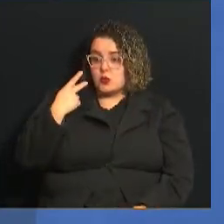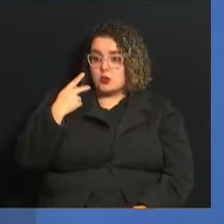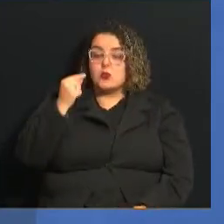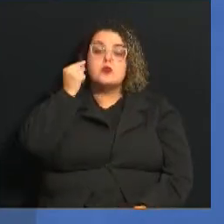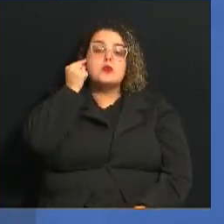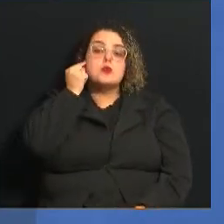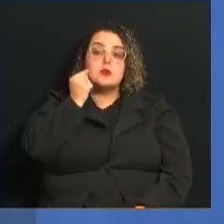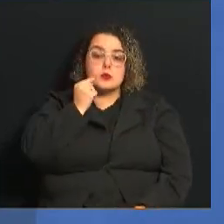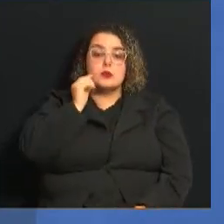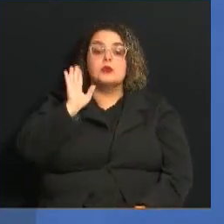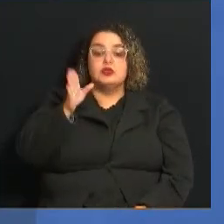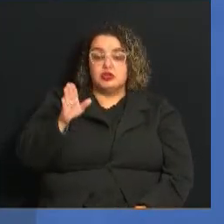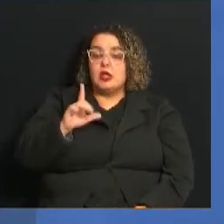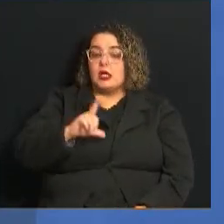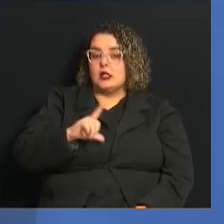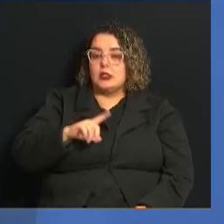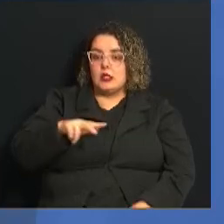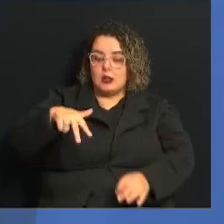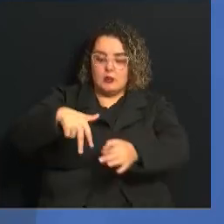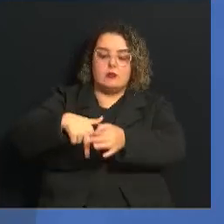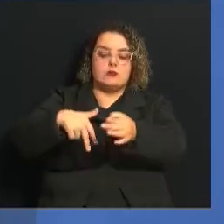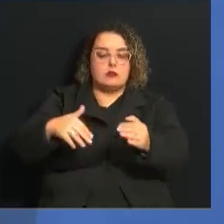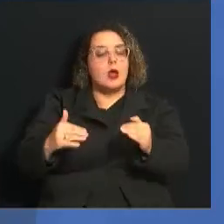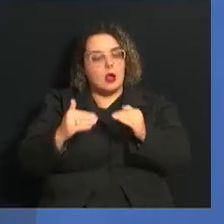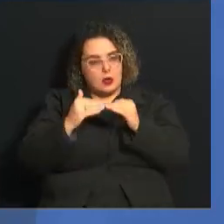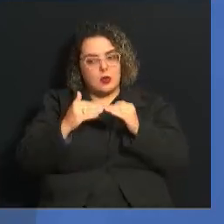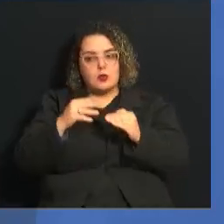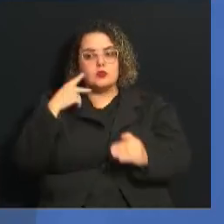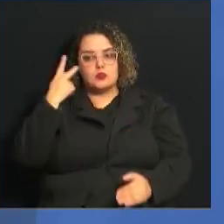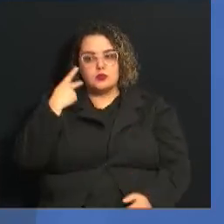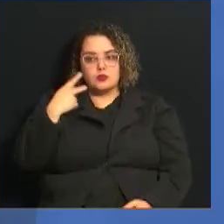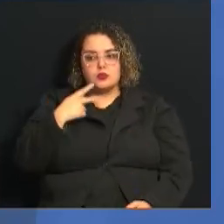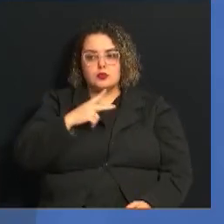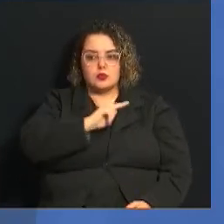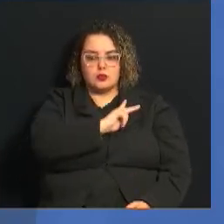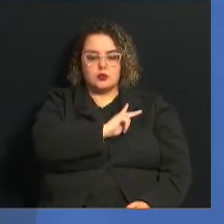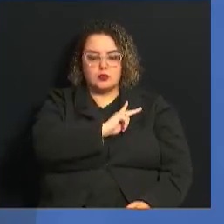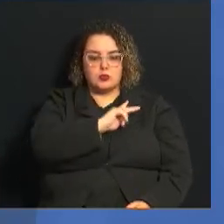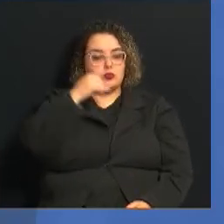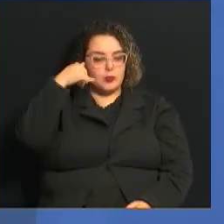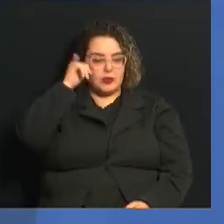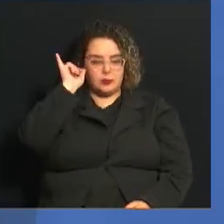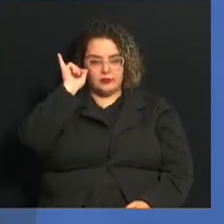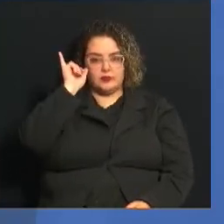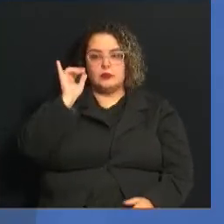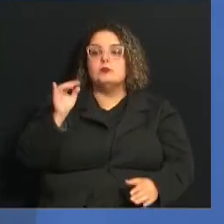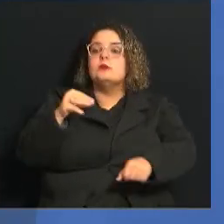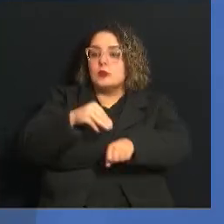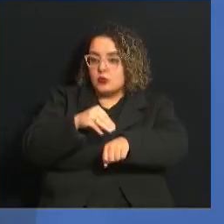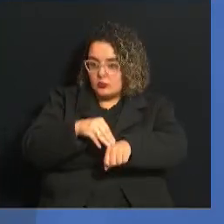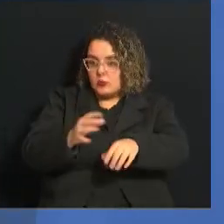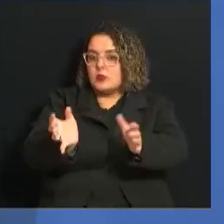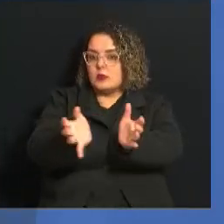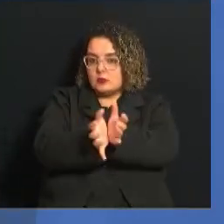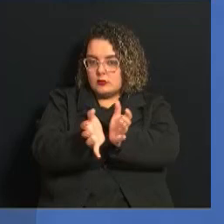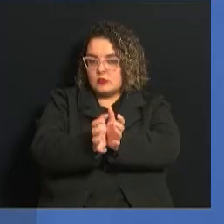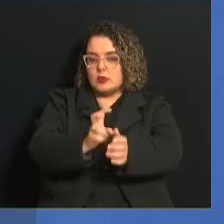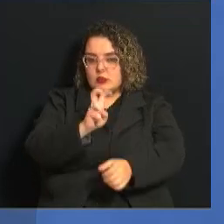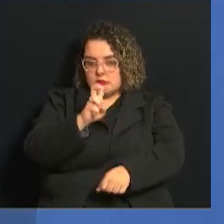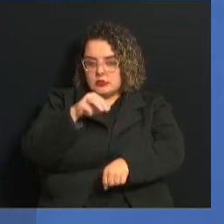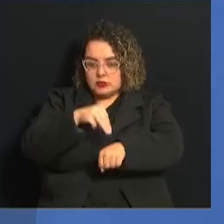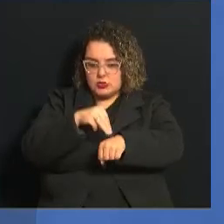Silva que já tem parecer favorável do vereador Paulo Búfalo que é membro da comissão e tem 5